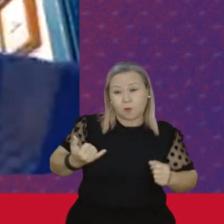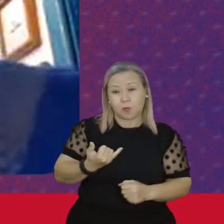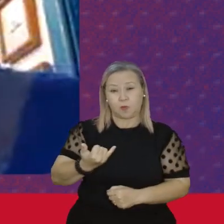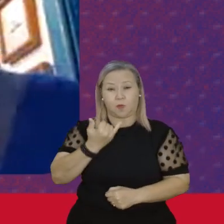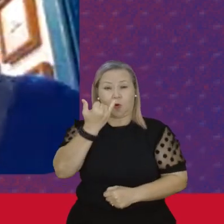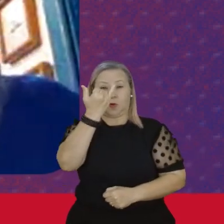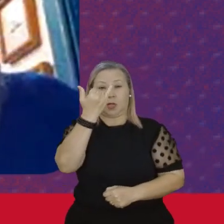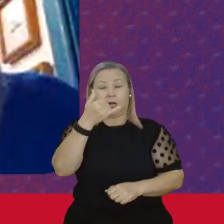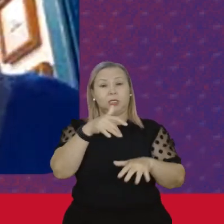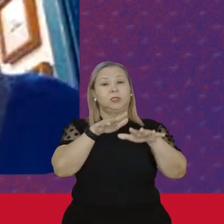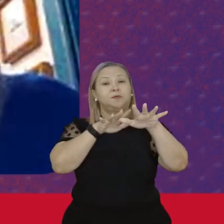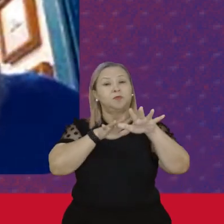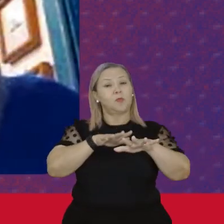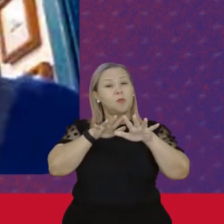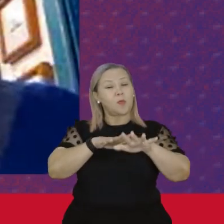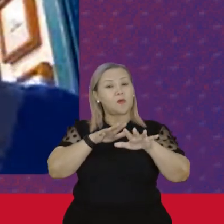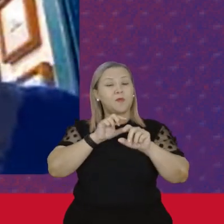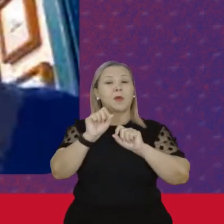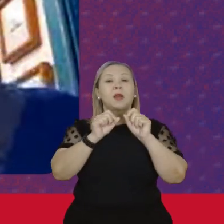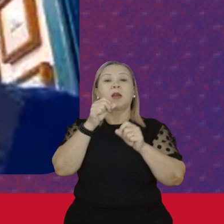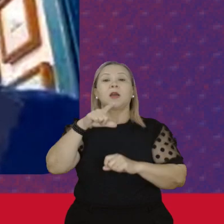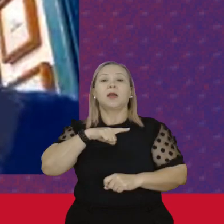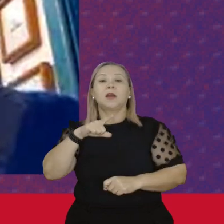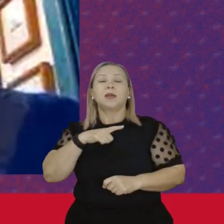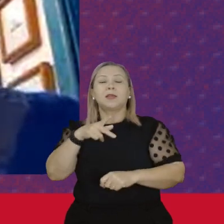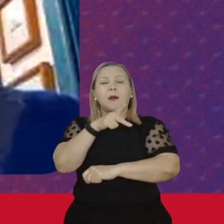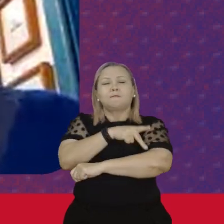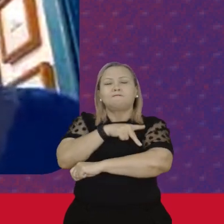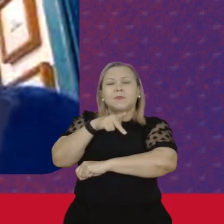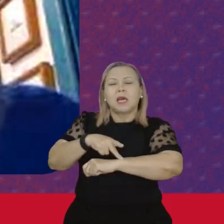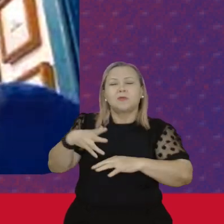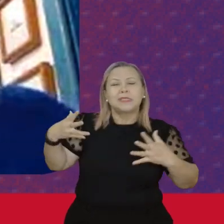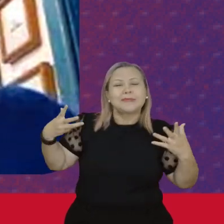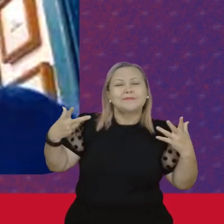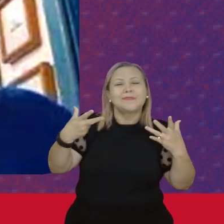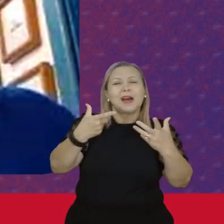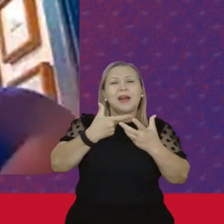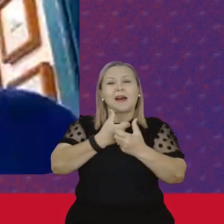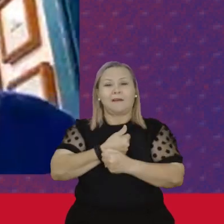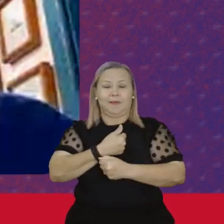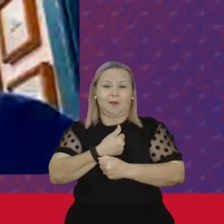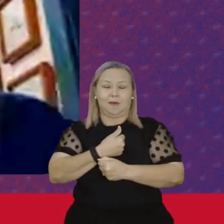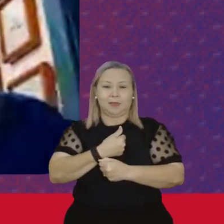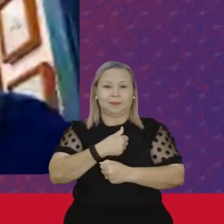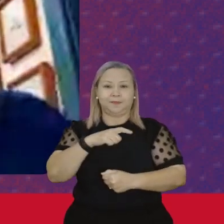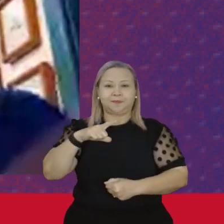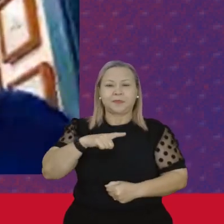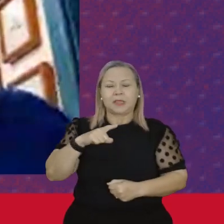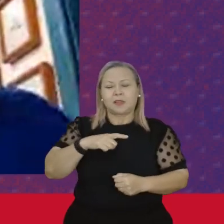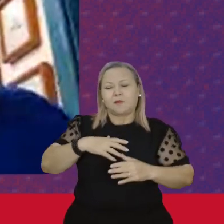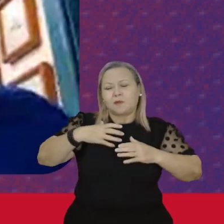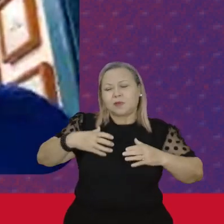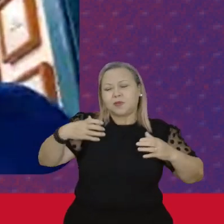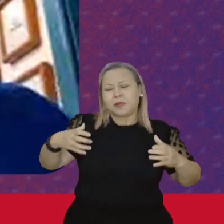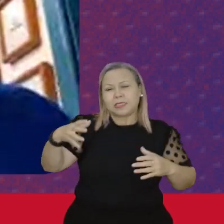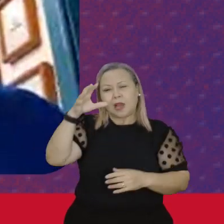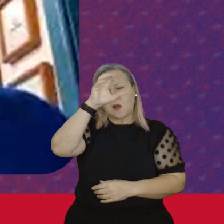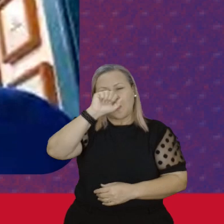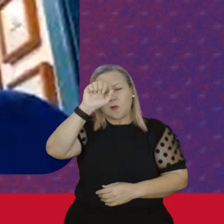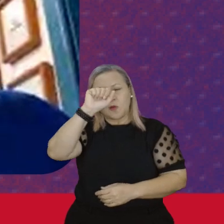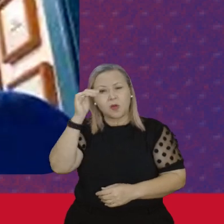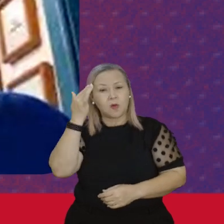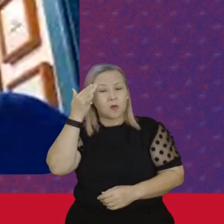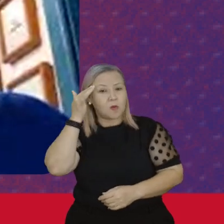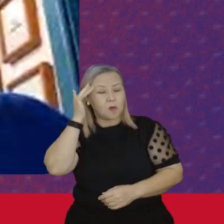um movimento que teve uma pedagogia maravilhosa, né, que deu uma outra dimensão e compreensão para